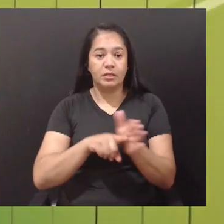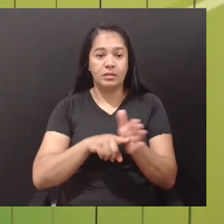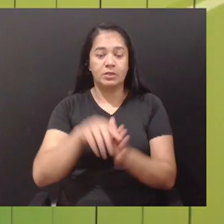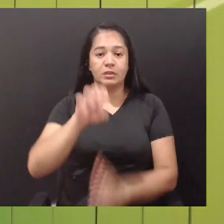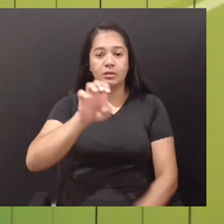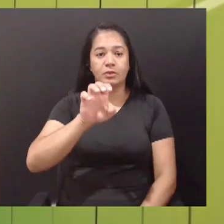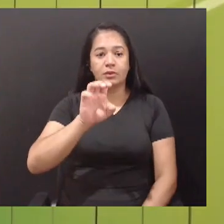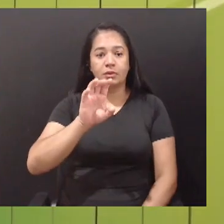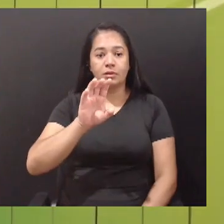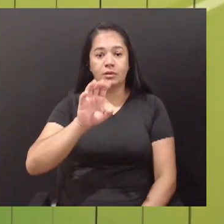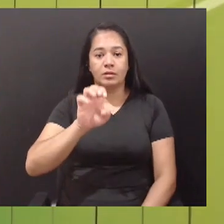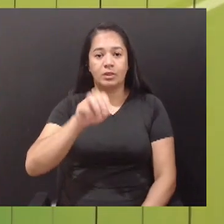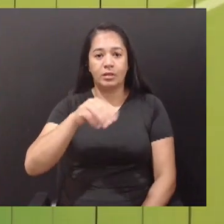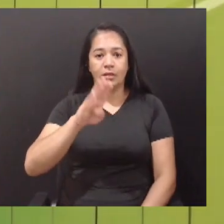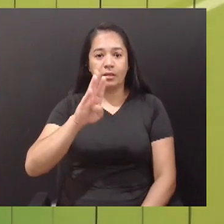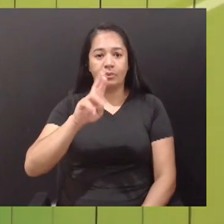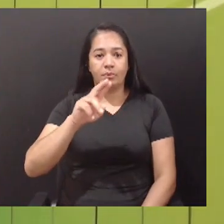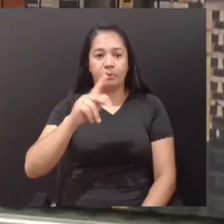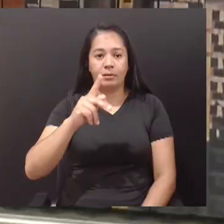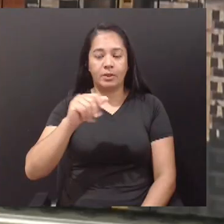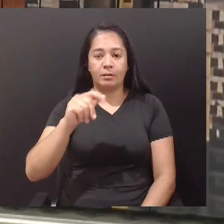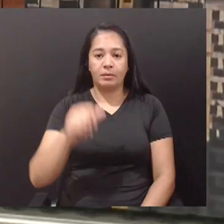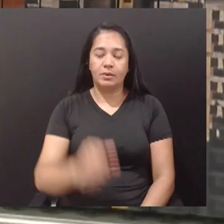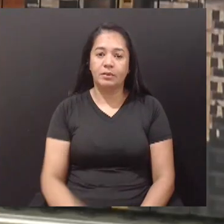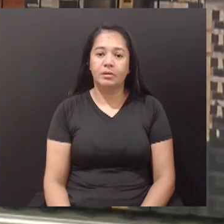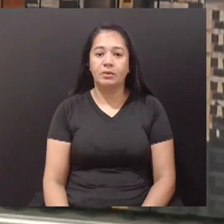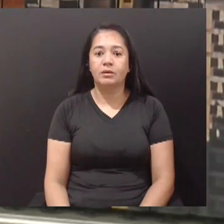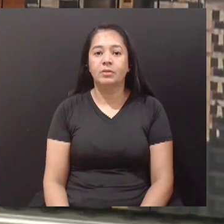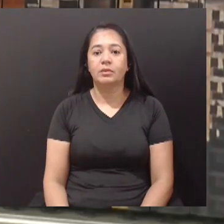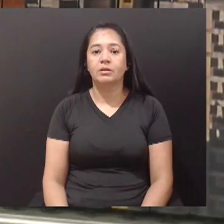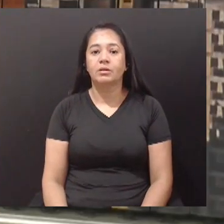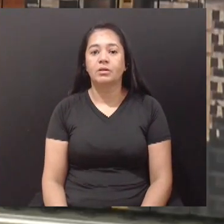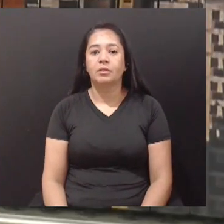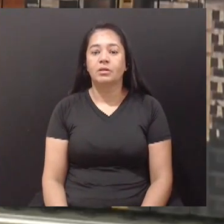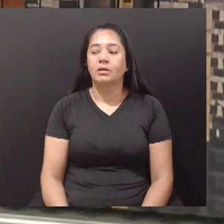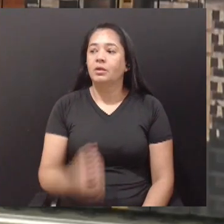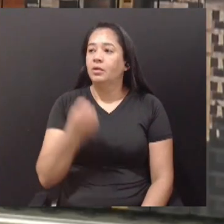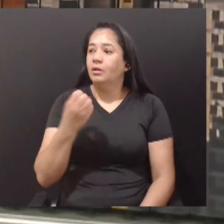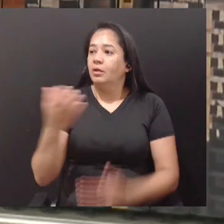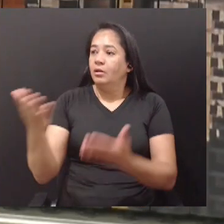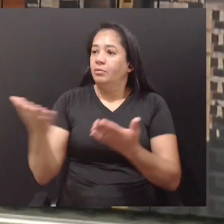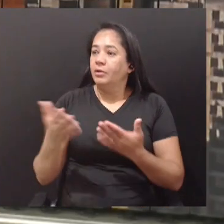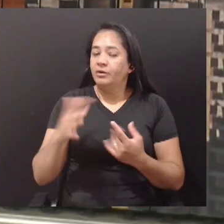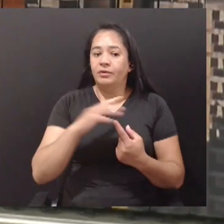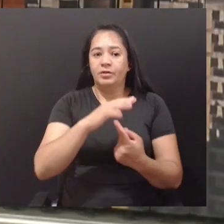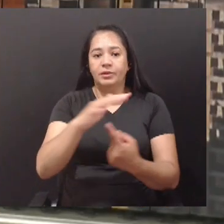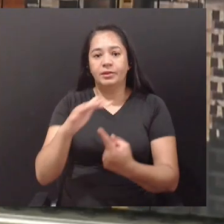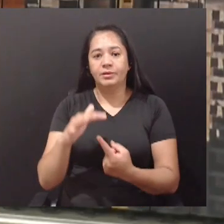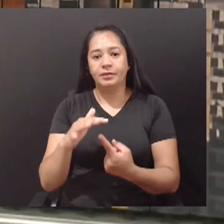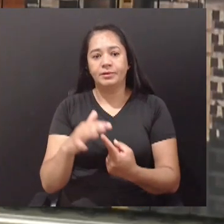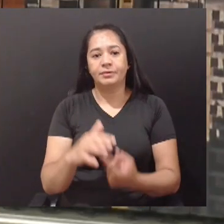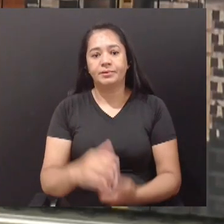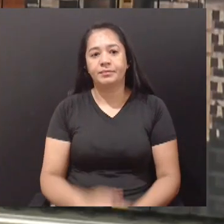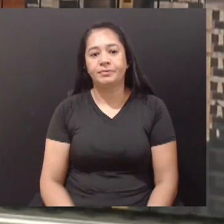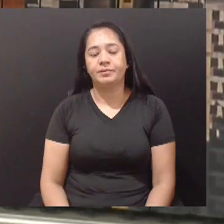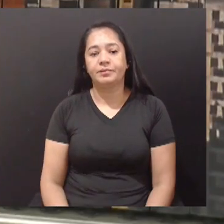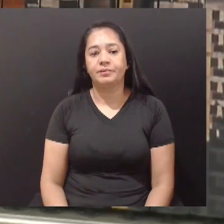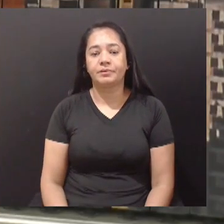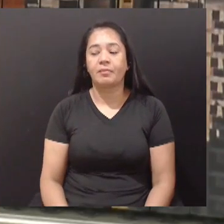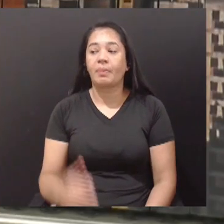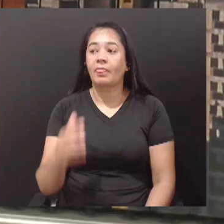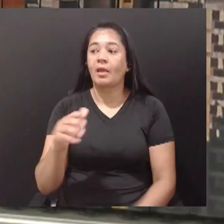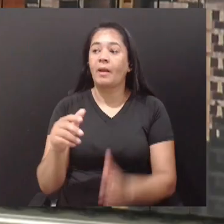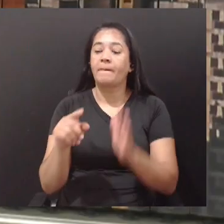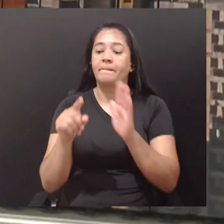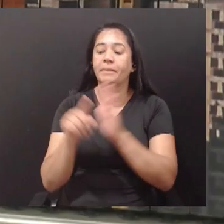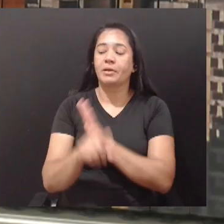Conselho Científico Agrosustentável. Décio, seja bem-vindo ao Giro Ambiental. E a minha primeira pergunta